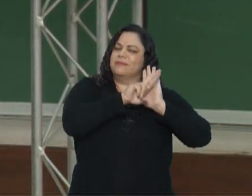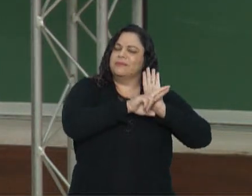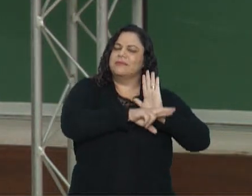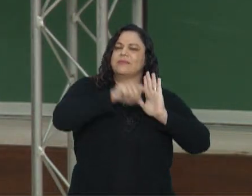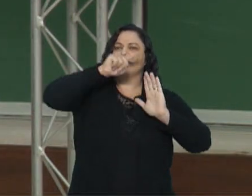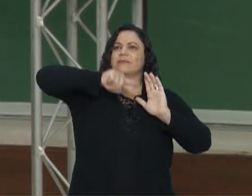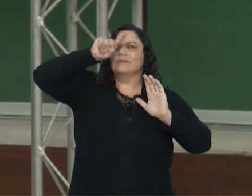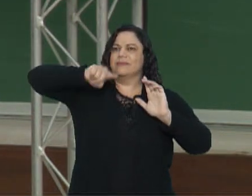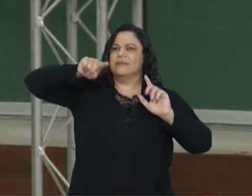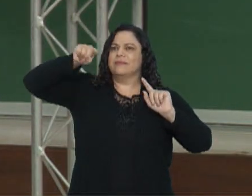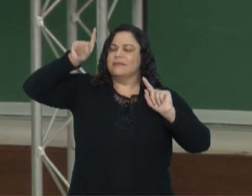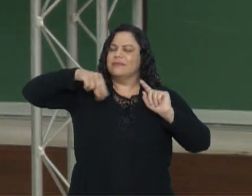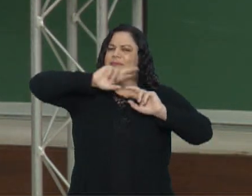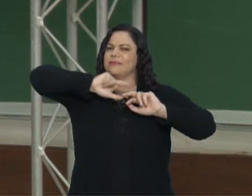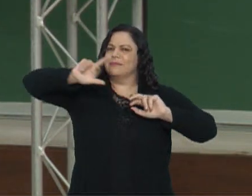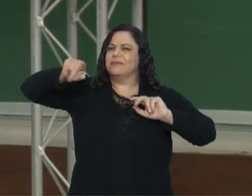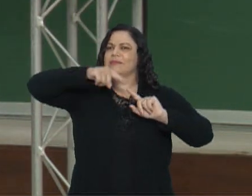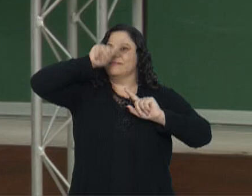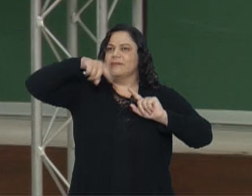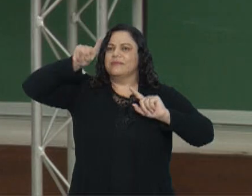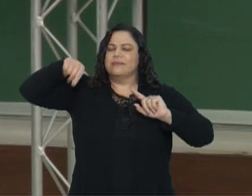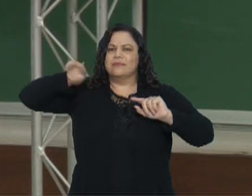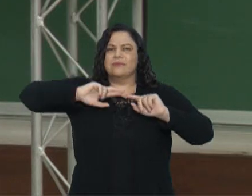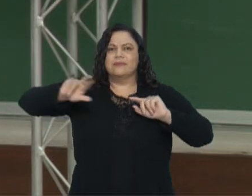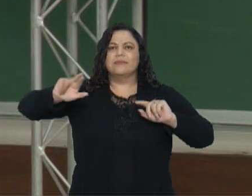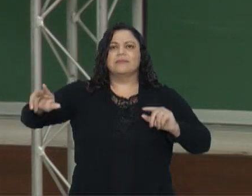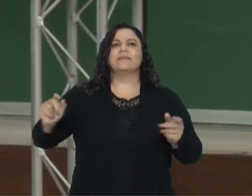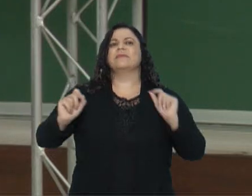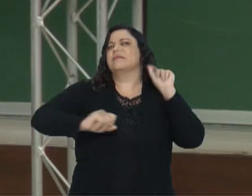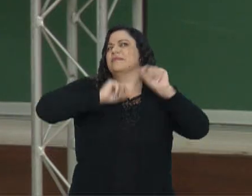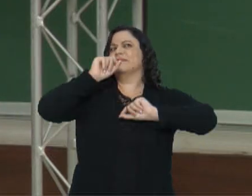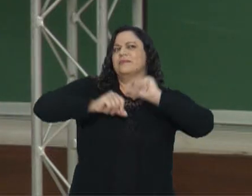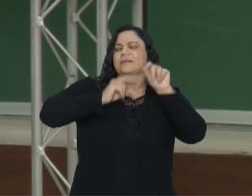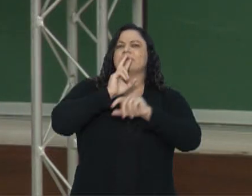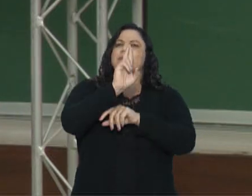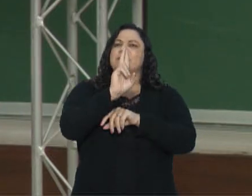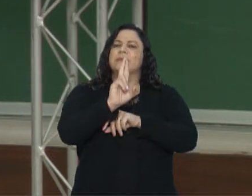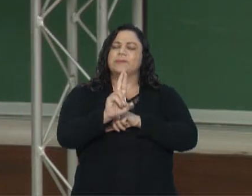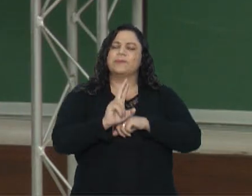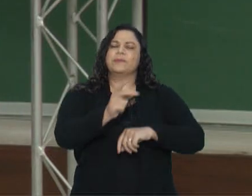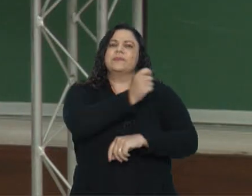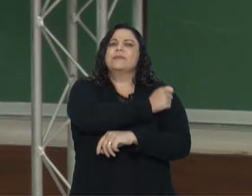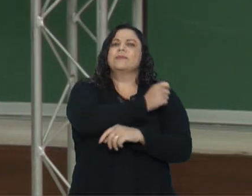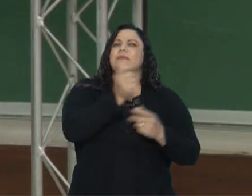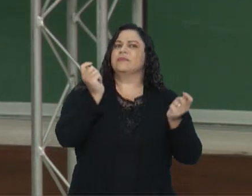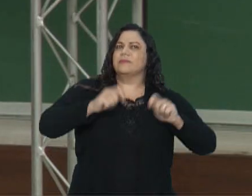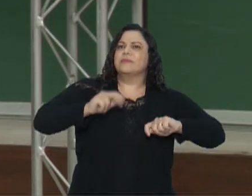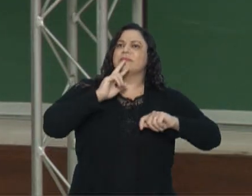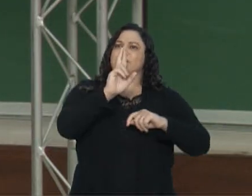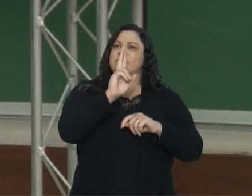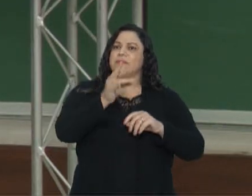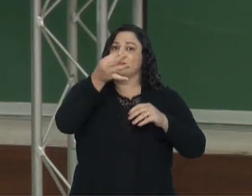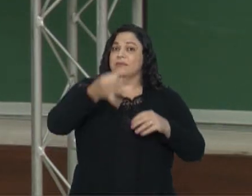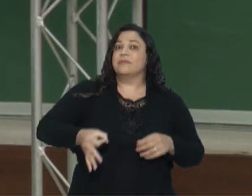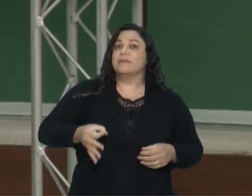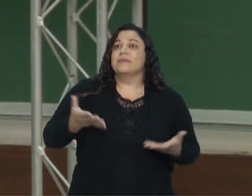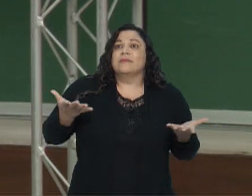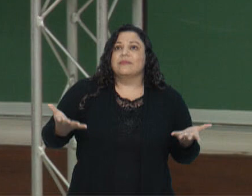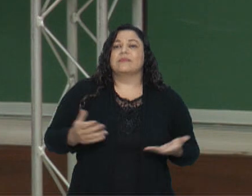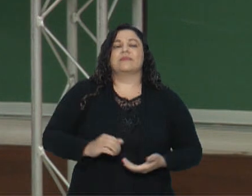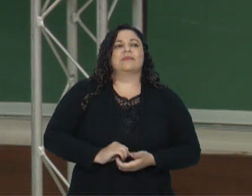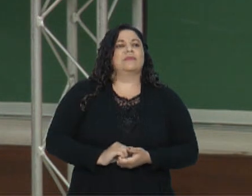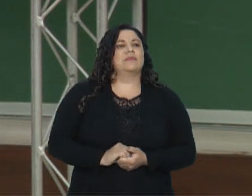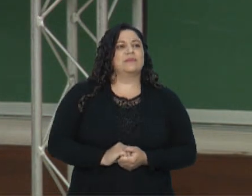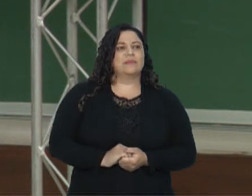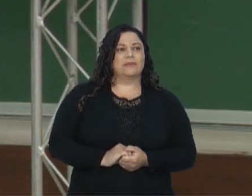acentuação gráfica. Vamos depois retornar e verificar por que então que as respostas dos alunos são respostas corretas, certo?